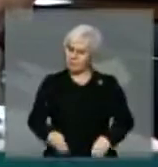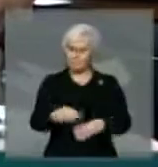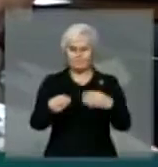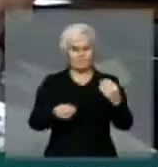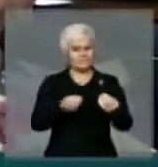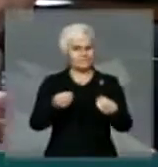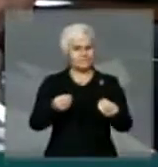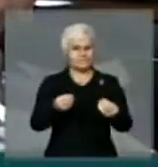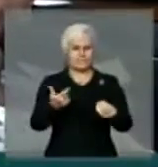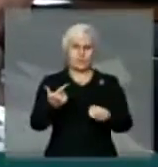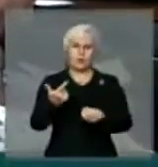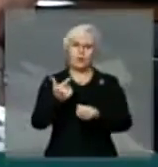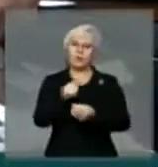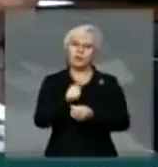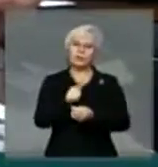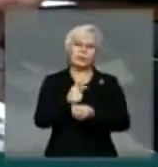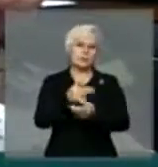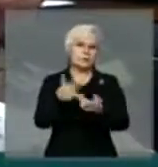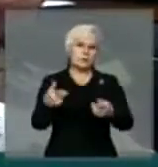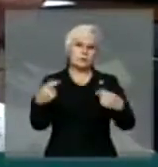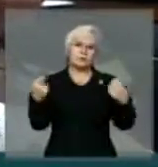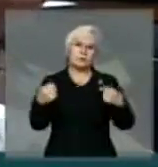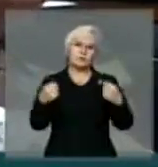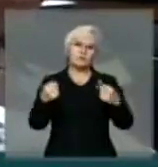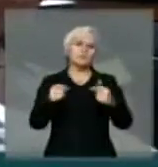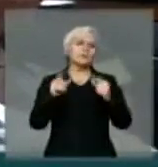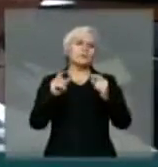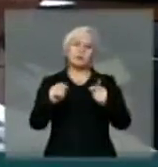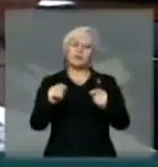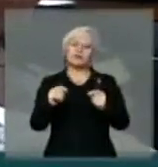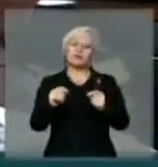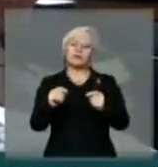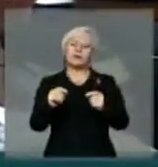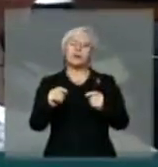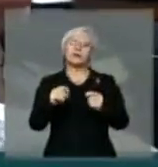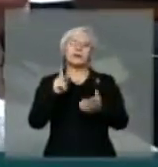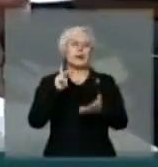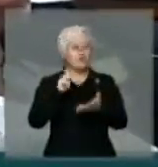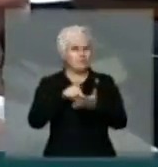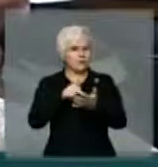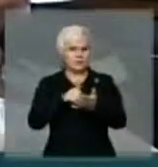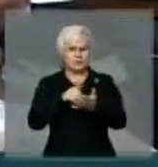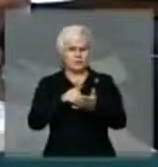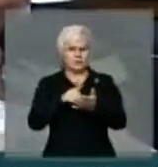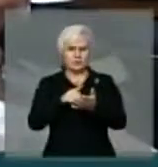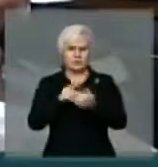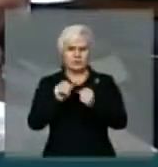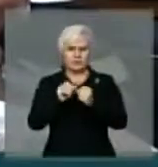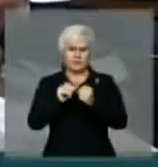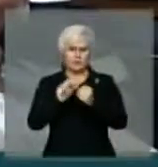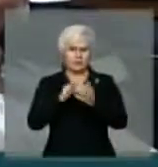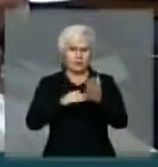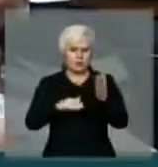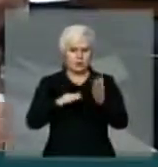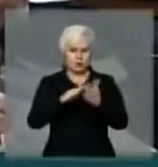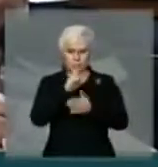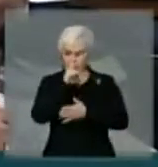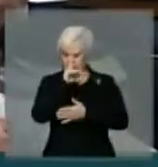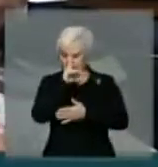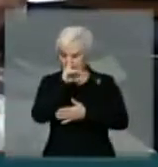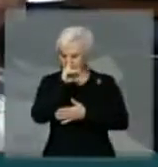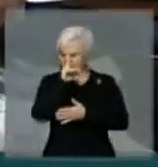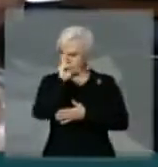outro encaminhamento, não há outra conclusão a fazer, a não ser, com certeza, jogar toda a força. Não dá